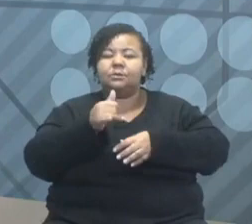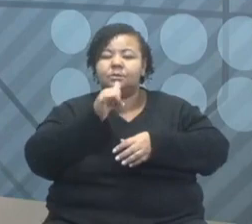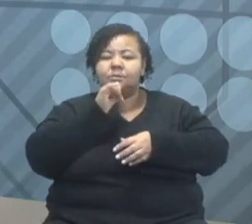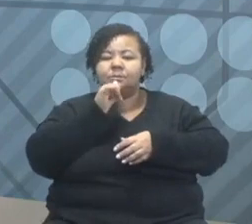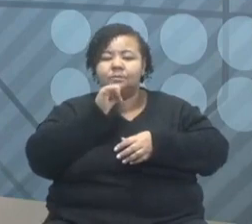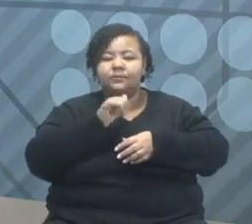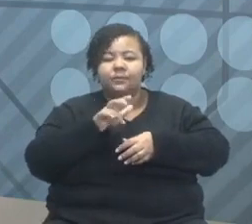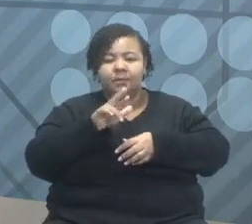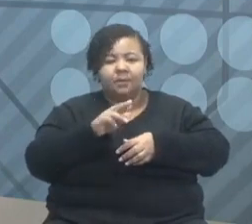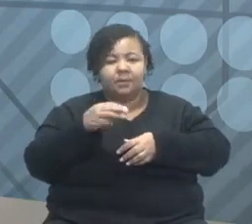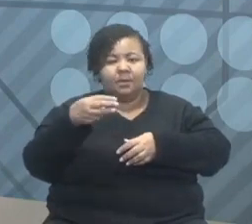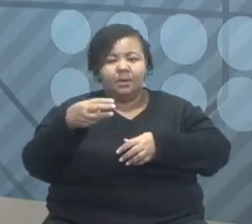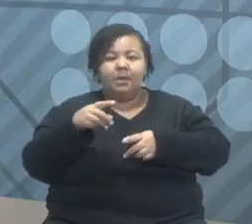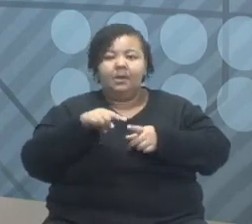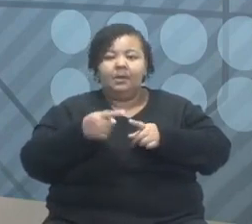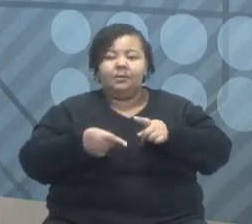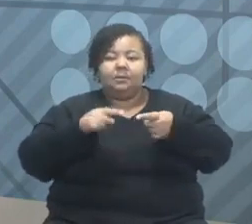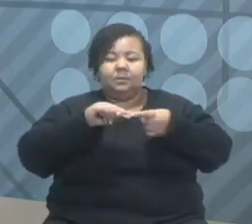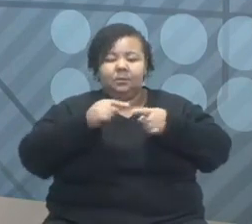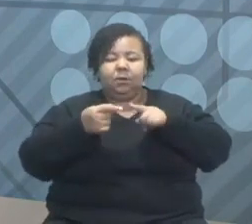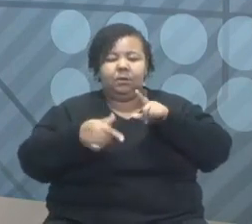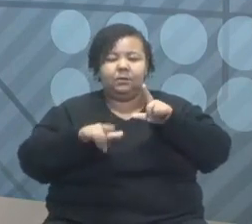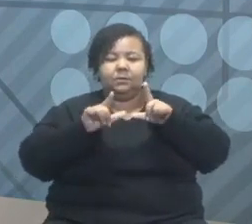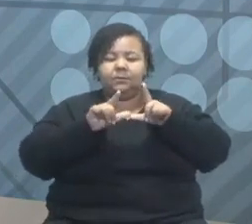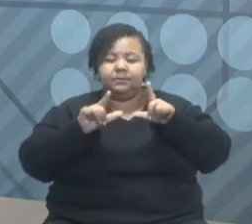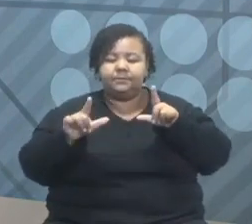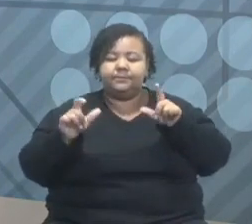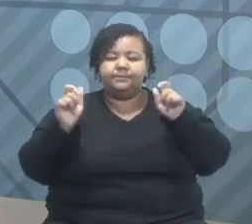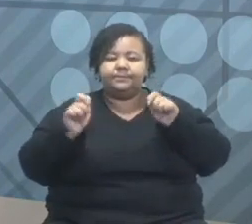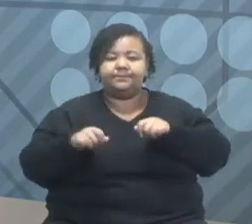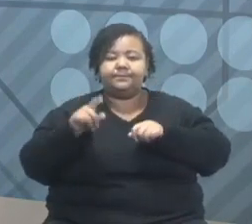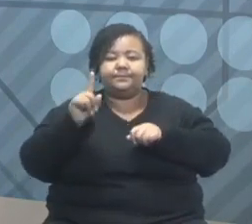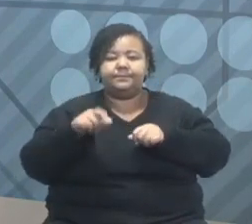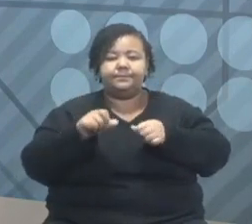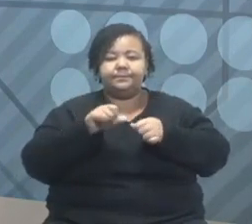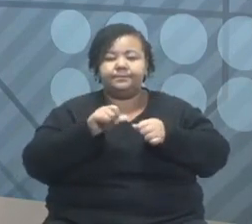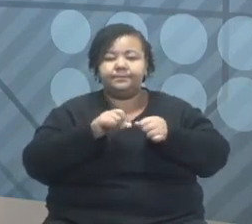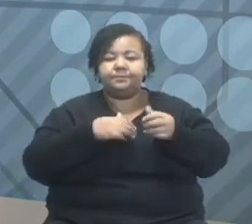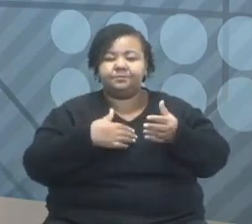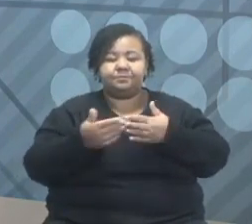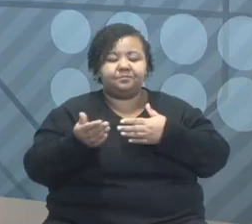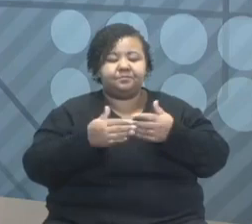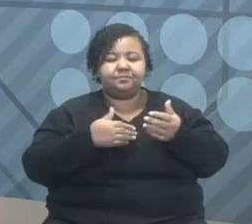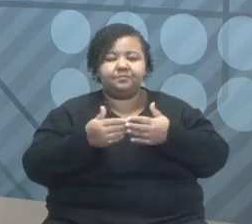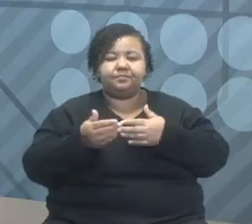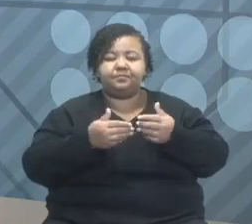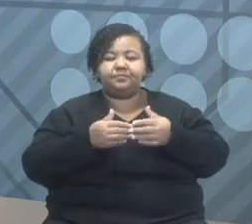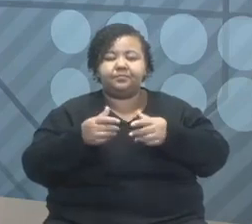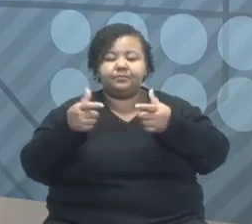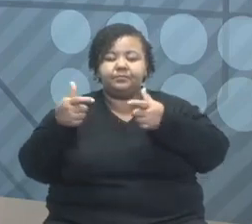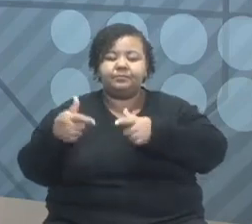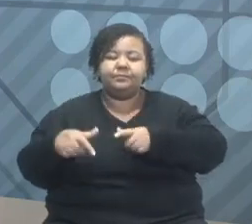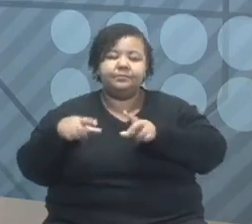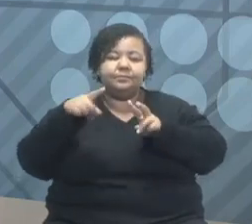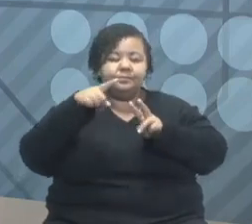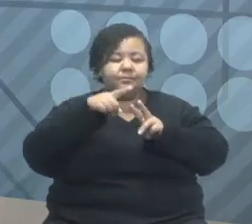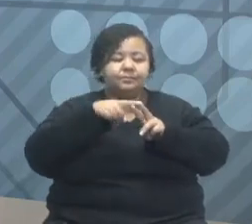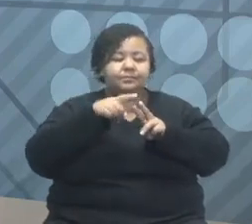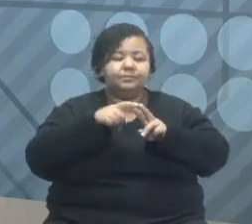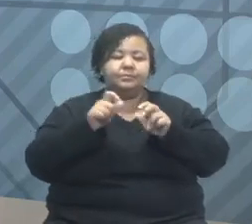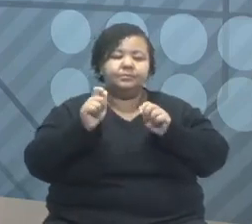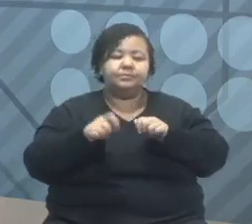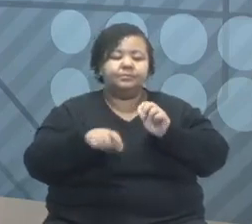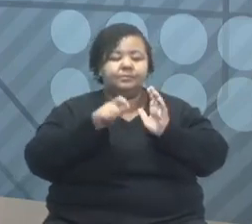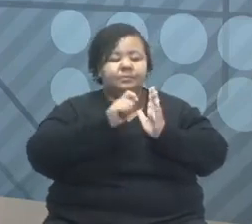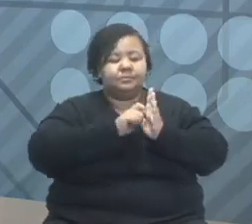você, mas a combinação linear pode ser realizada em qualquer espaço vetorial. Então, poderíamos